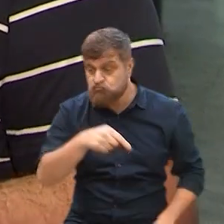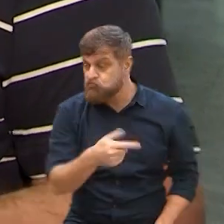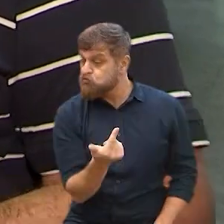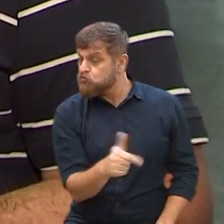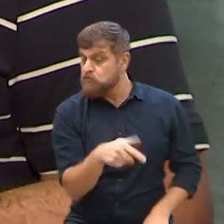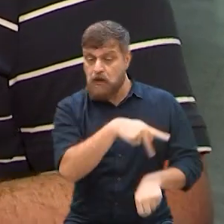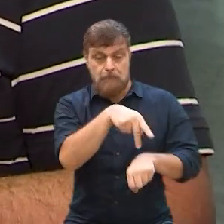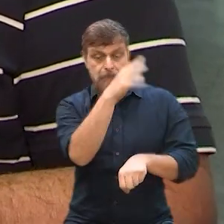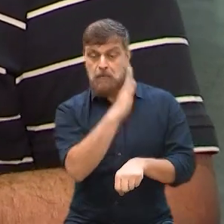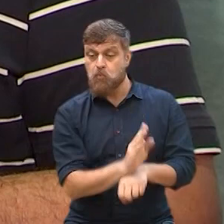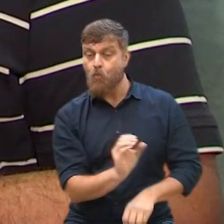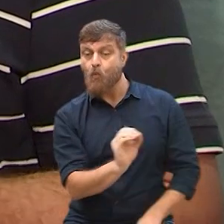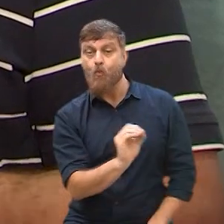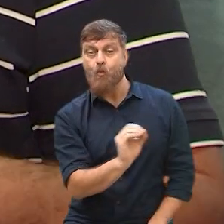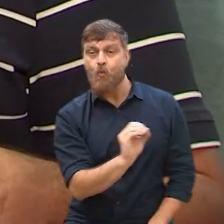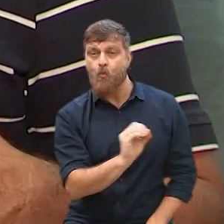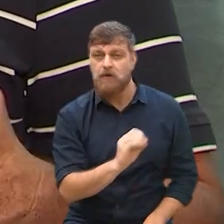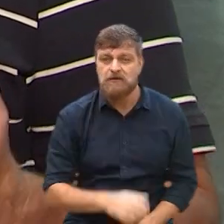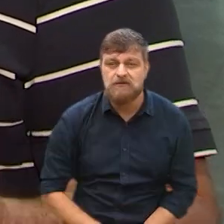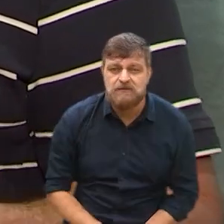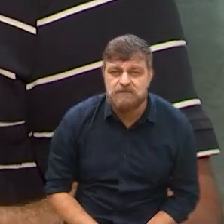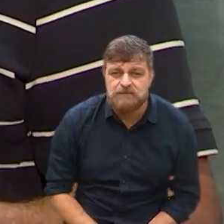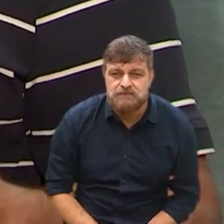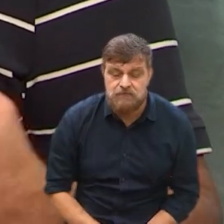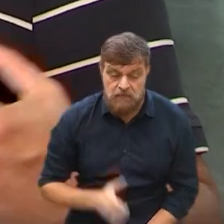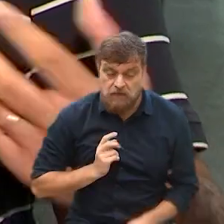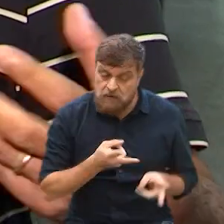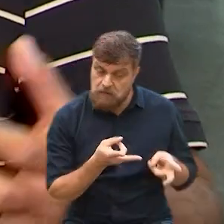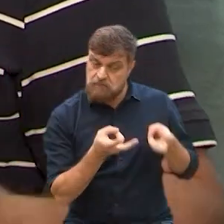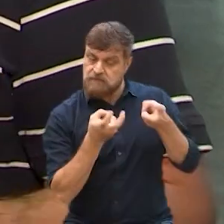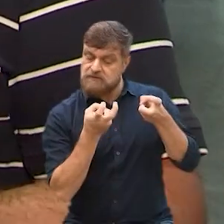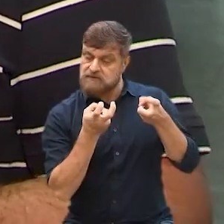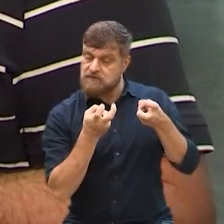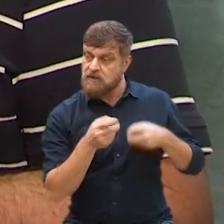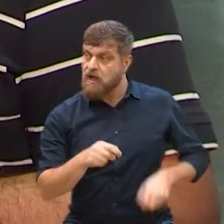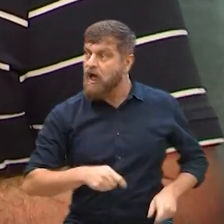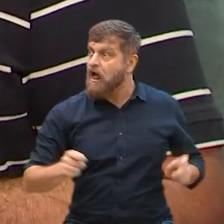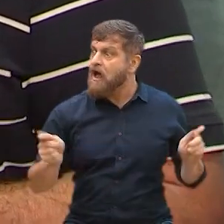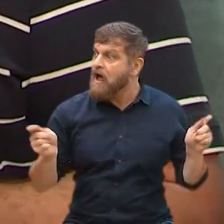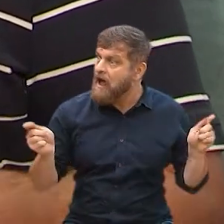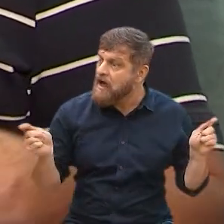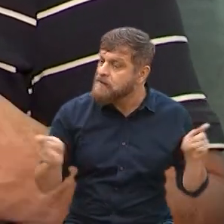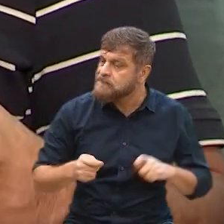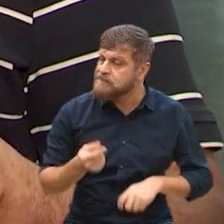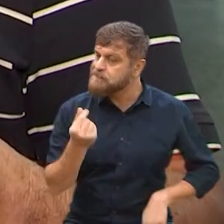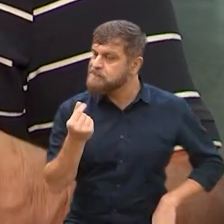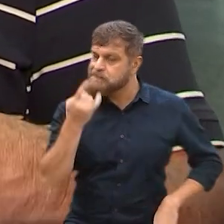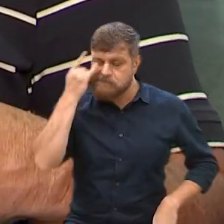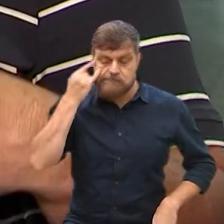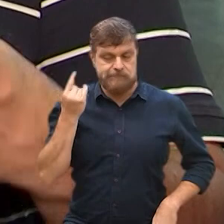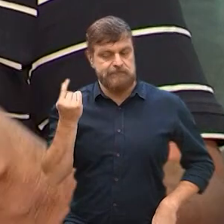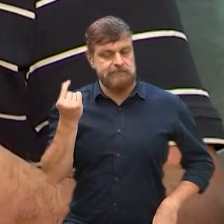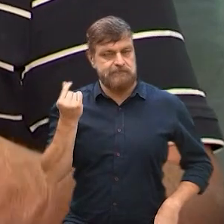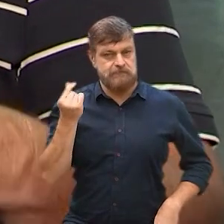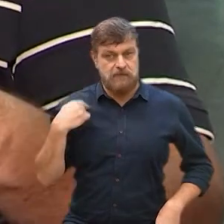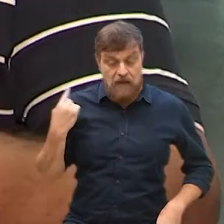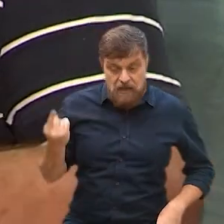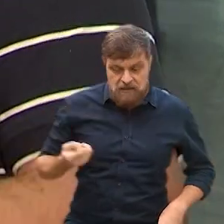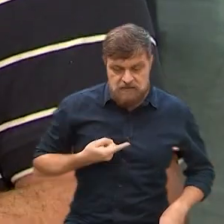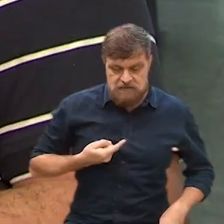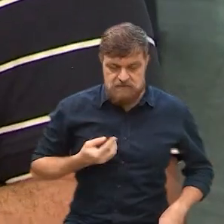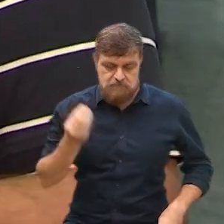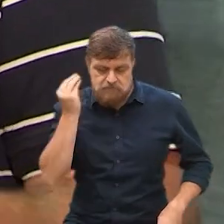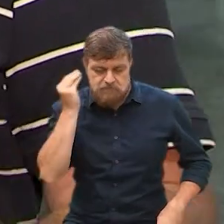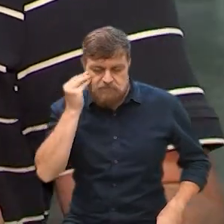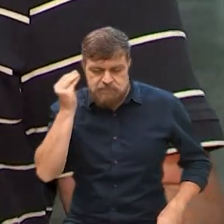mercado até então, sabe? E nós enxergamos isso e resolvemos tentar colocar